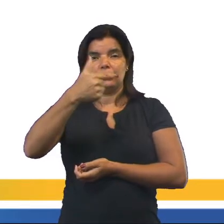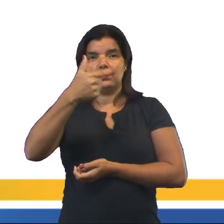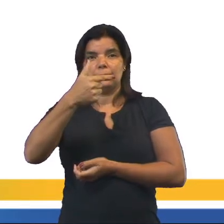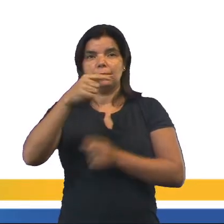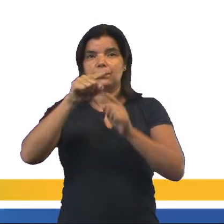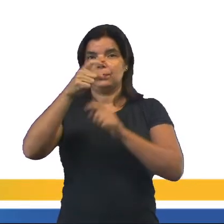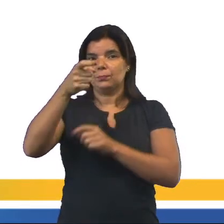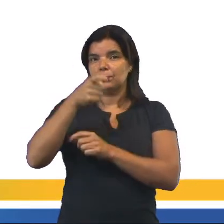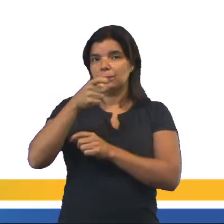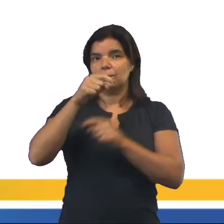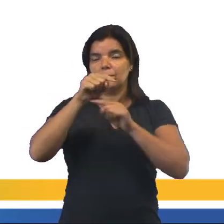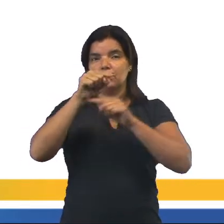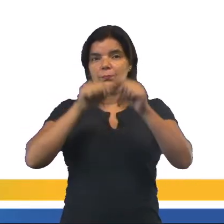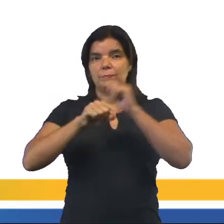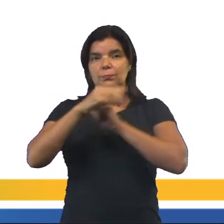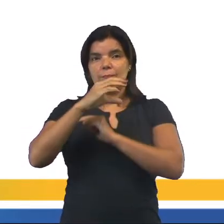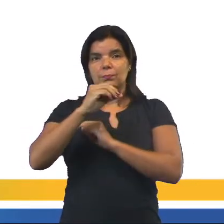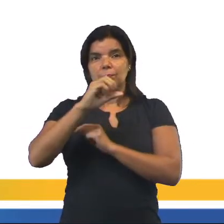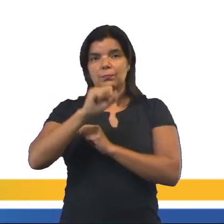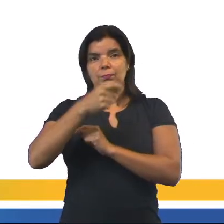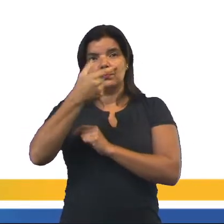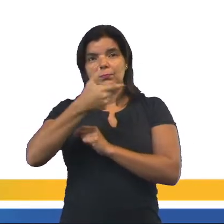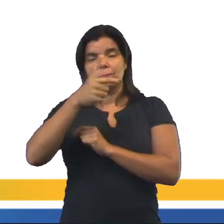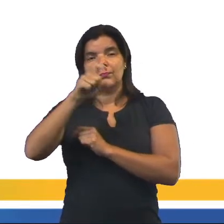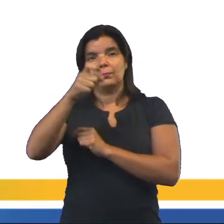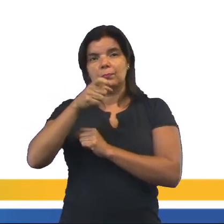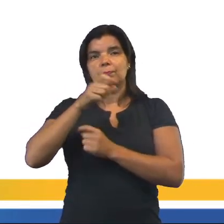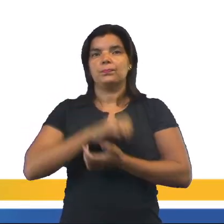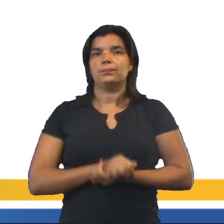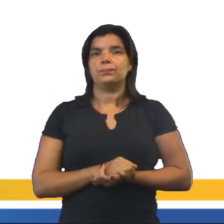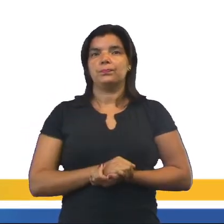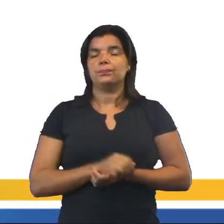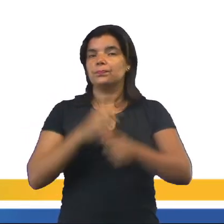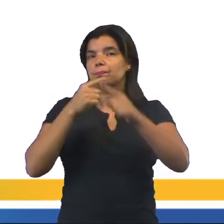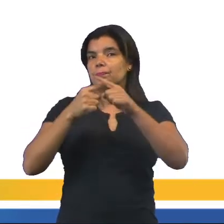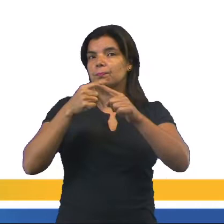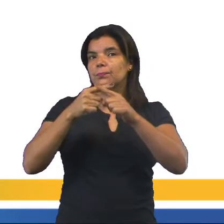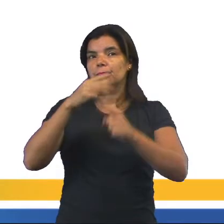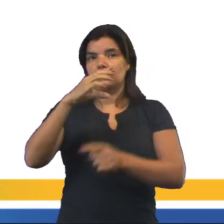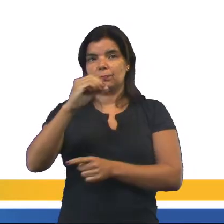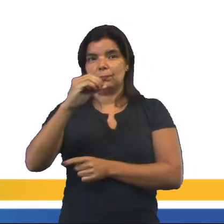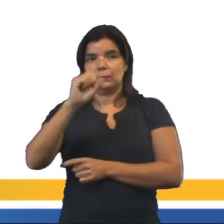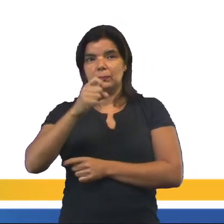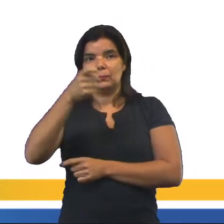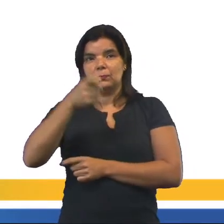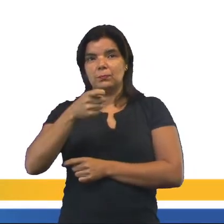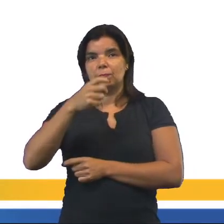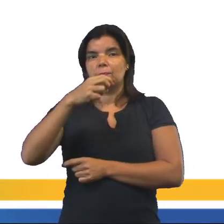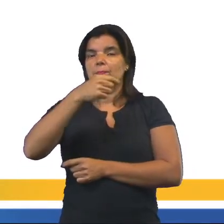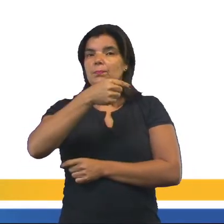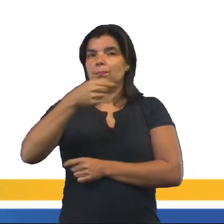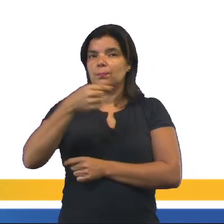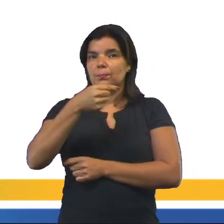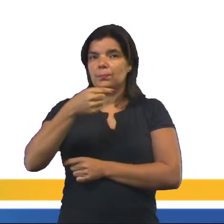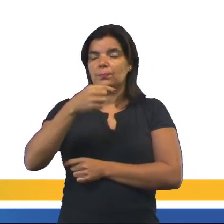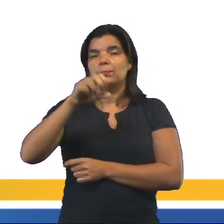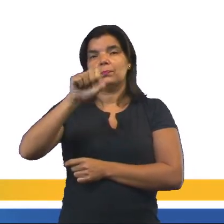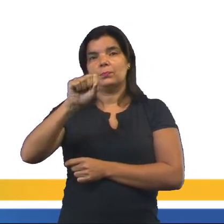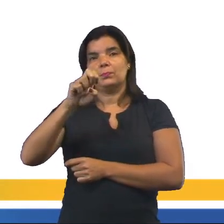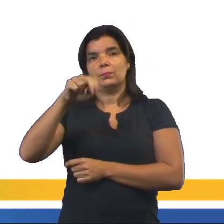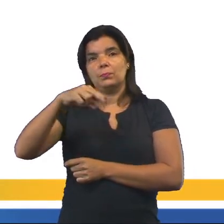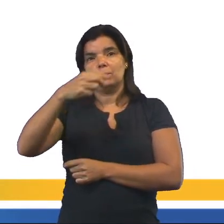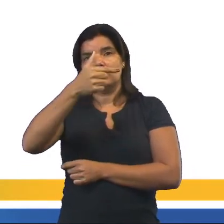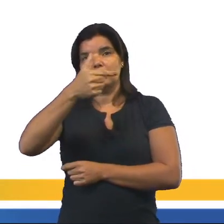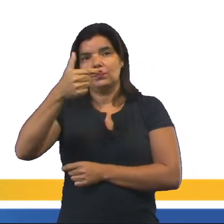seno ao quadrado de x dividido por cosseno ao quadrado de x, vezes o meu cosseno de x